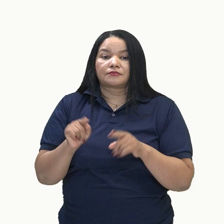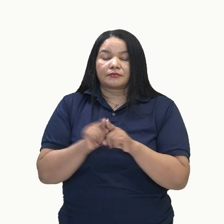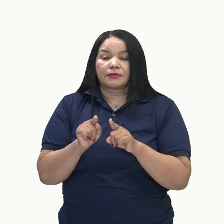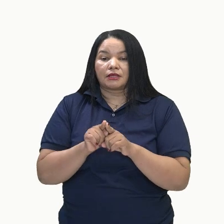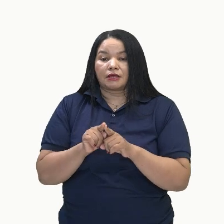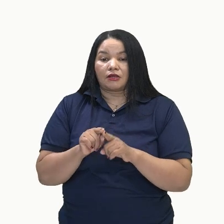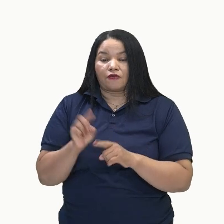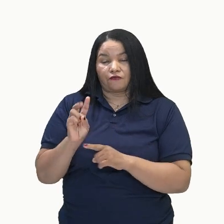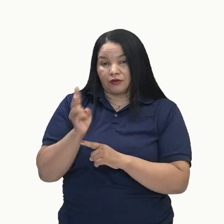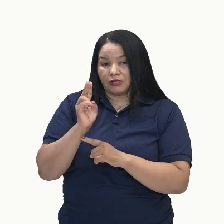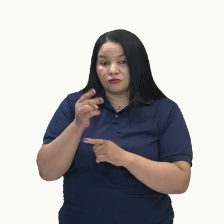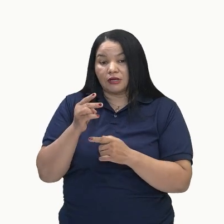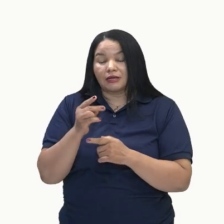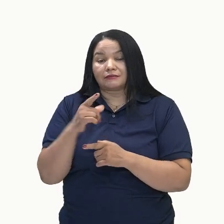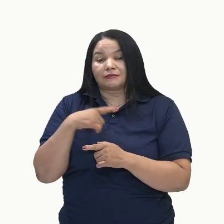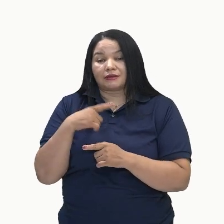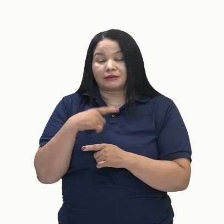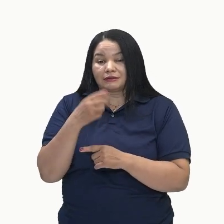ter em torno aí de